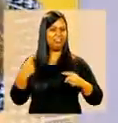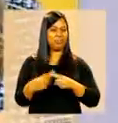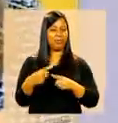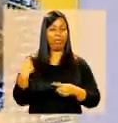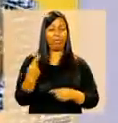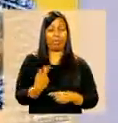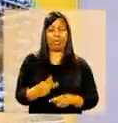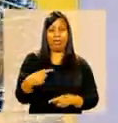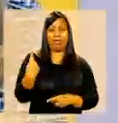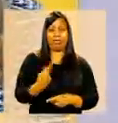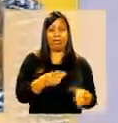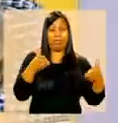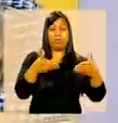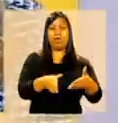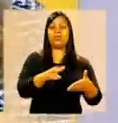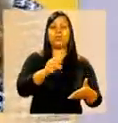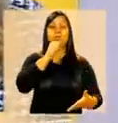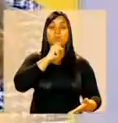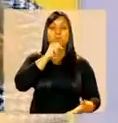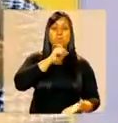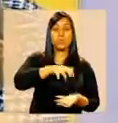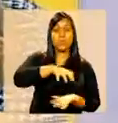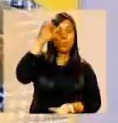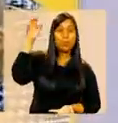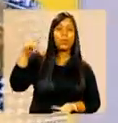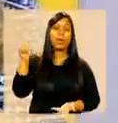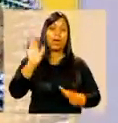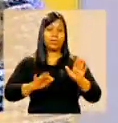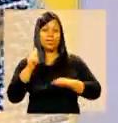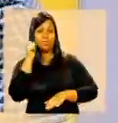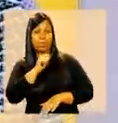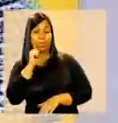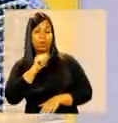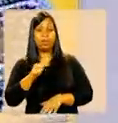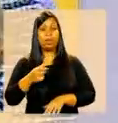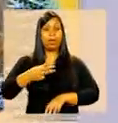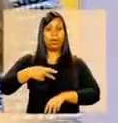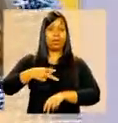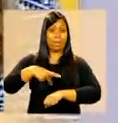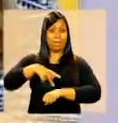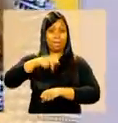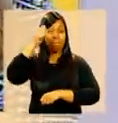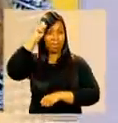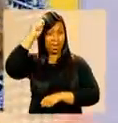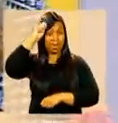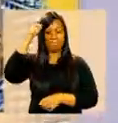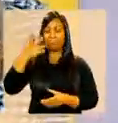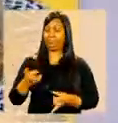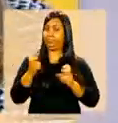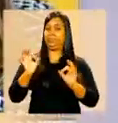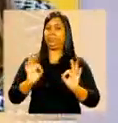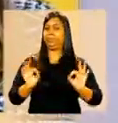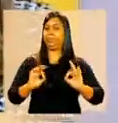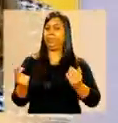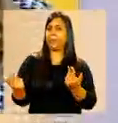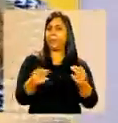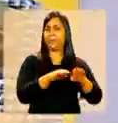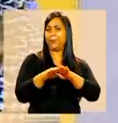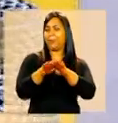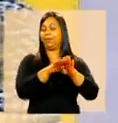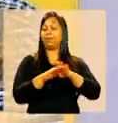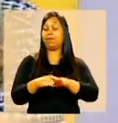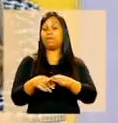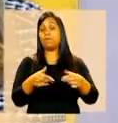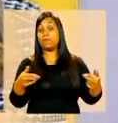a dar prioridade para os idosos, né? Às vezes para as mulheres. Por exemplo, em Berlim não percebi isso, é todo mundo igual. Então, foi uma